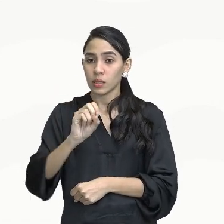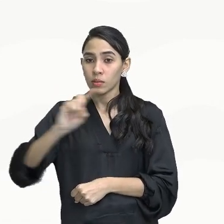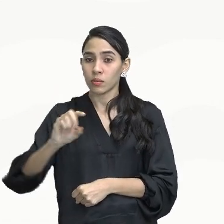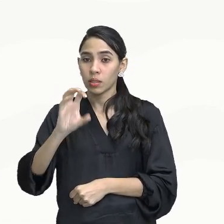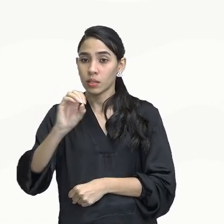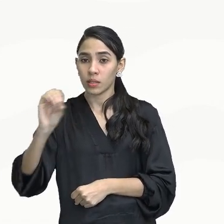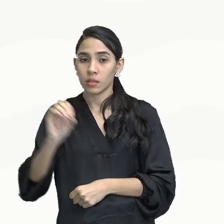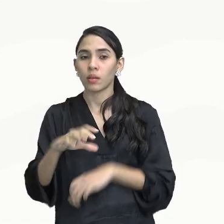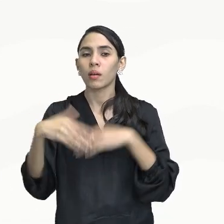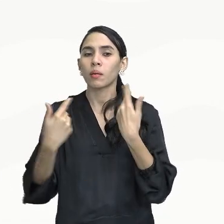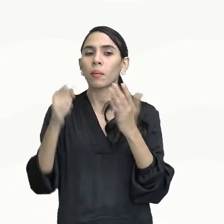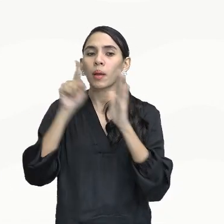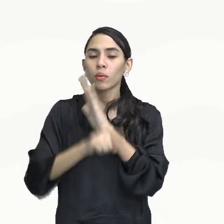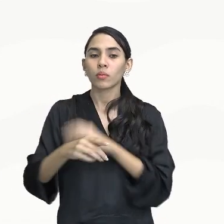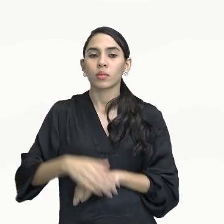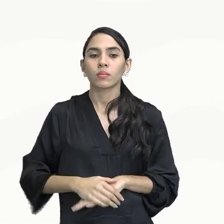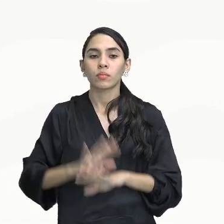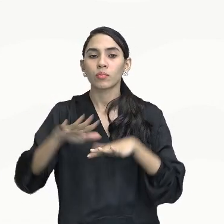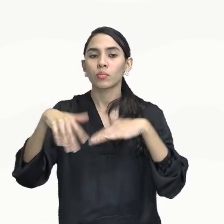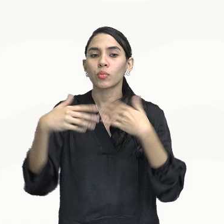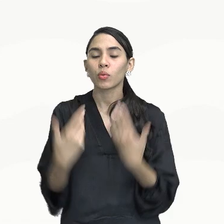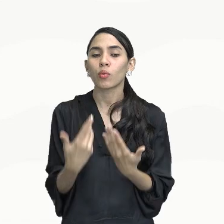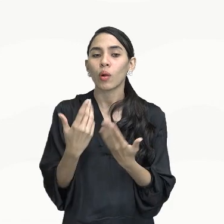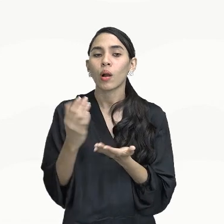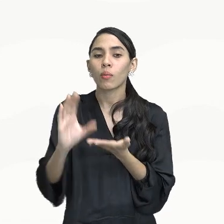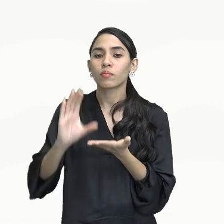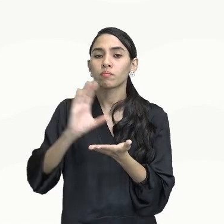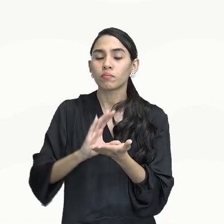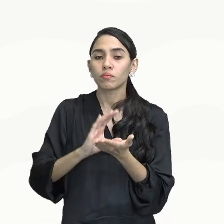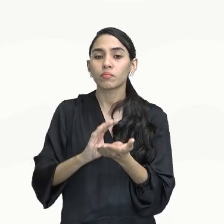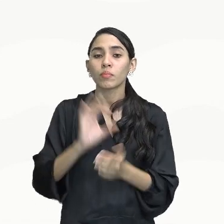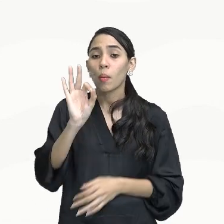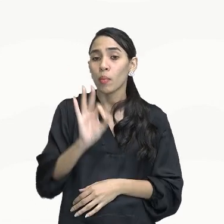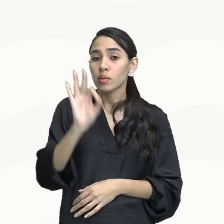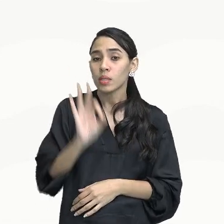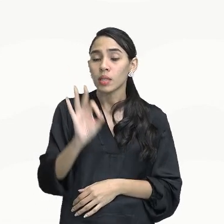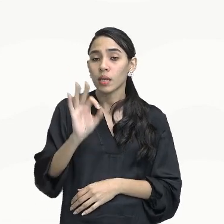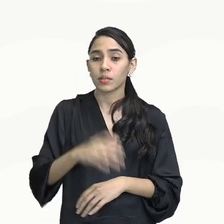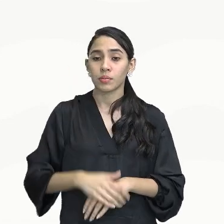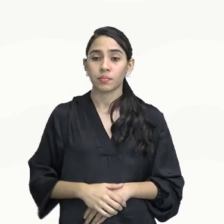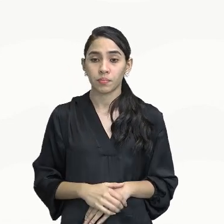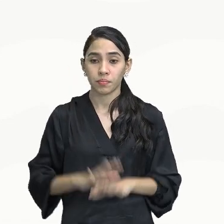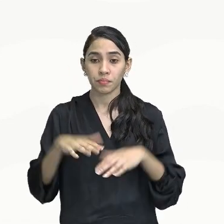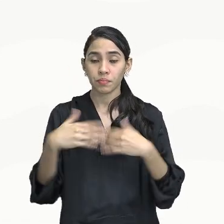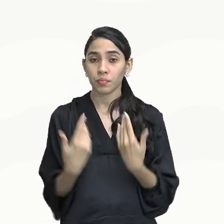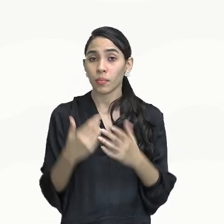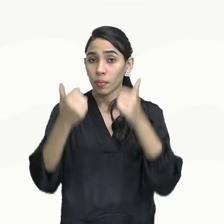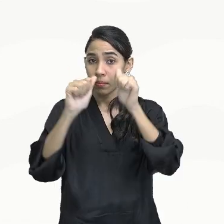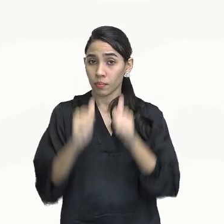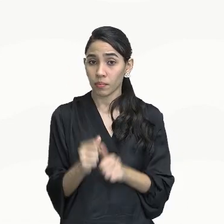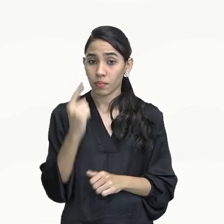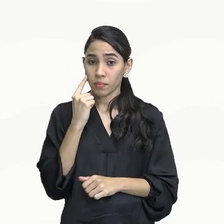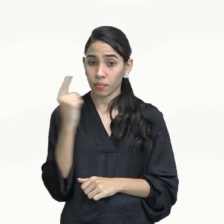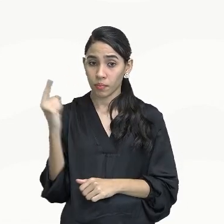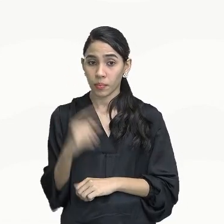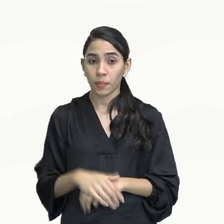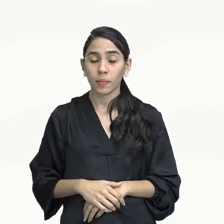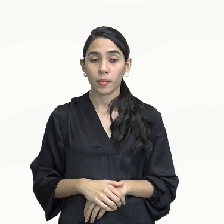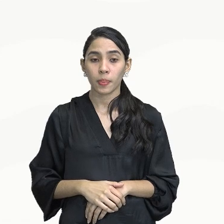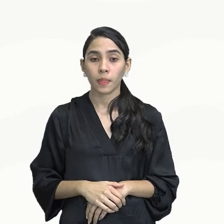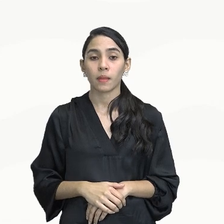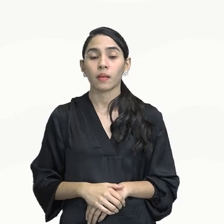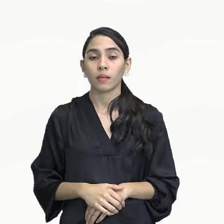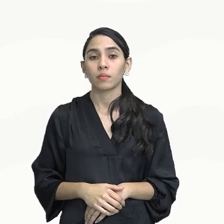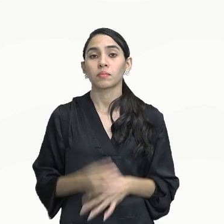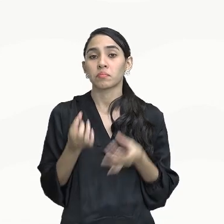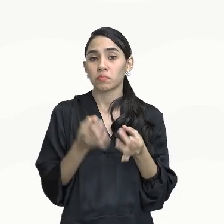18.750. Pergunta: qual o lucro em porcentagem do preço de custo? Então, vamos lá analisar as informações. Ele